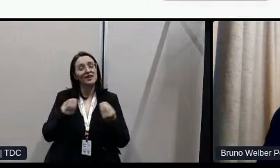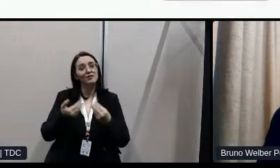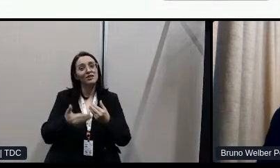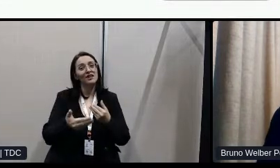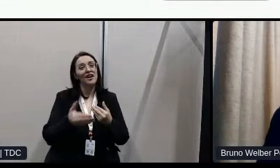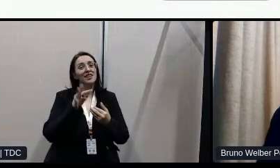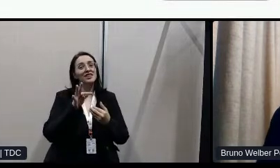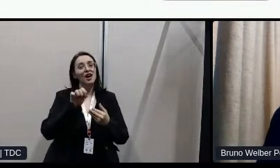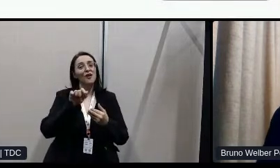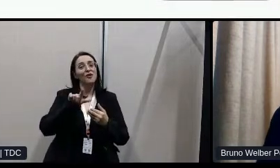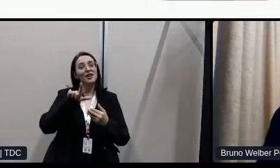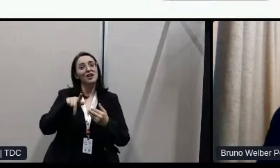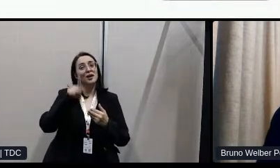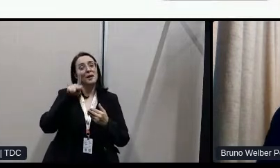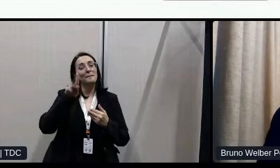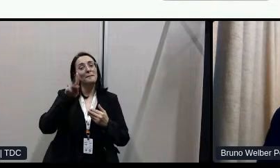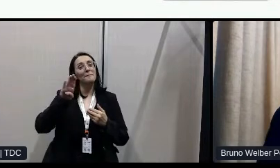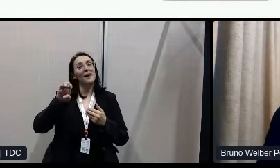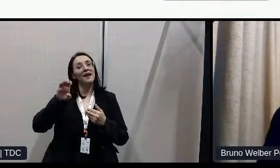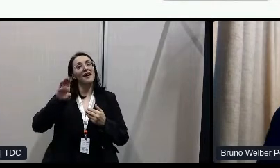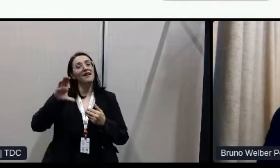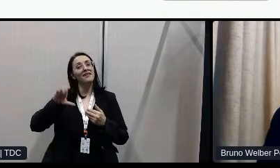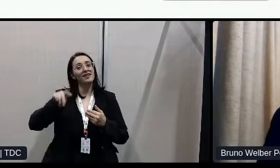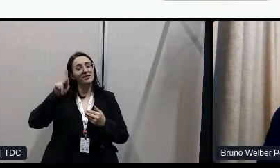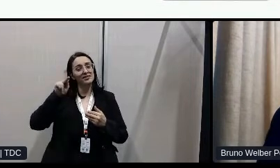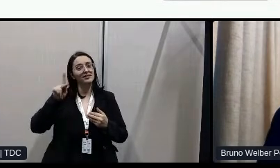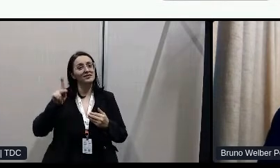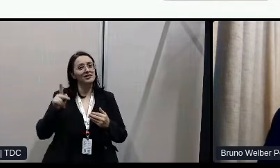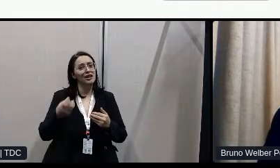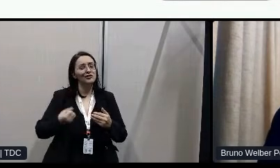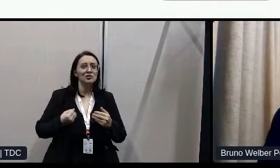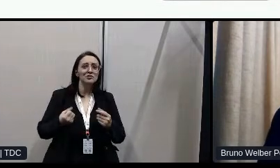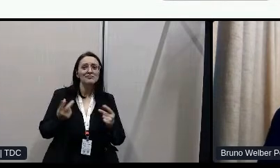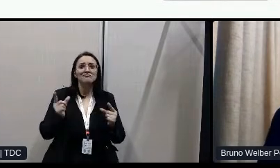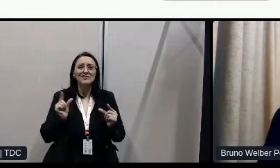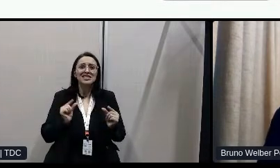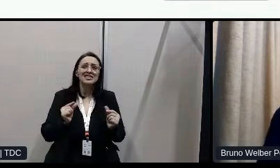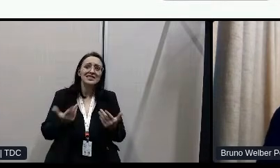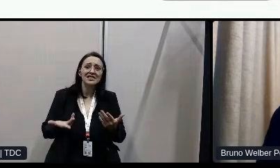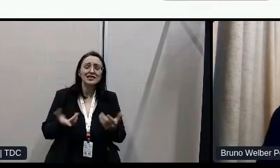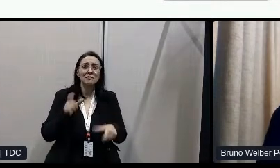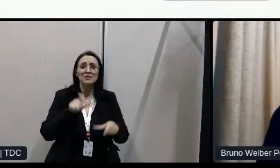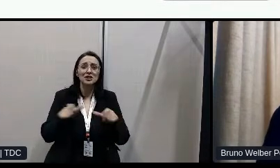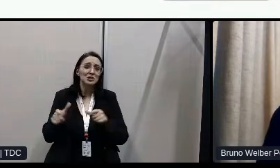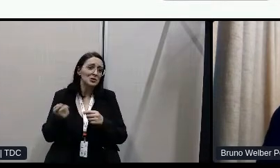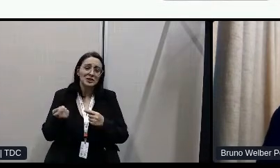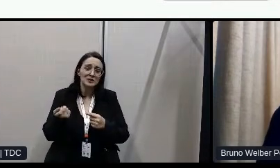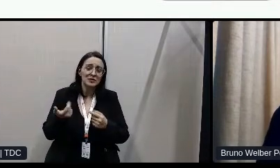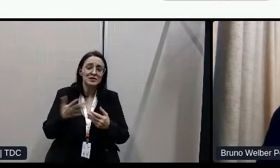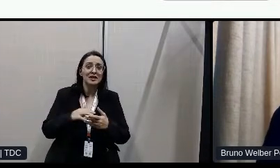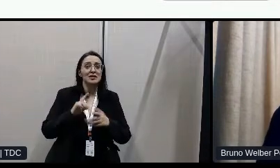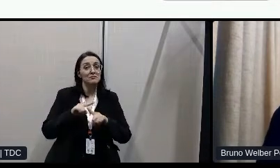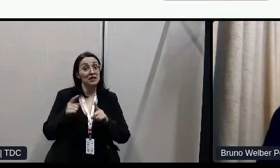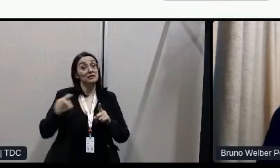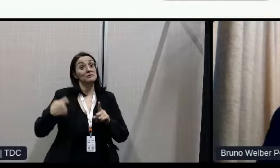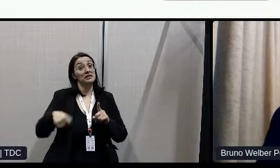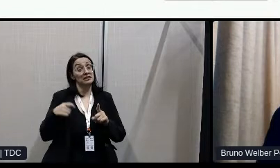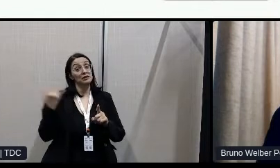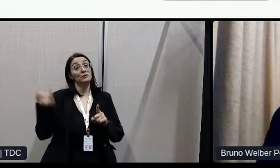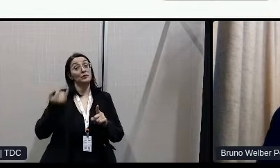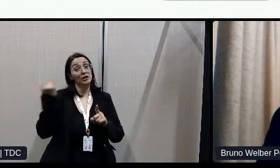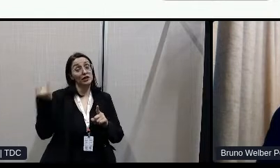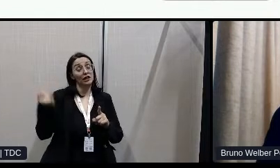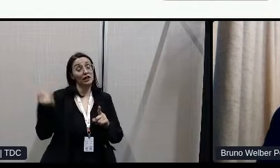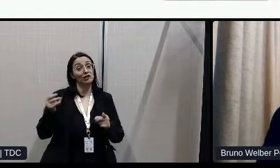Talkback. Então, por mais que seja um número pequenininho ainda, né, 5 pessoas, é necessário, é importante a gente manter isso no